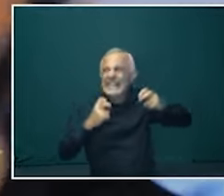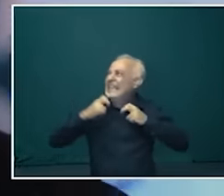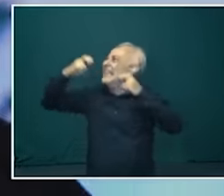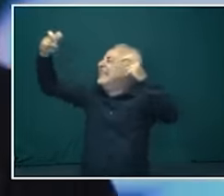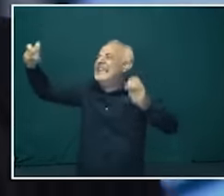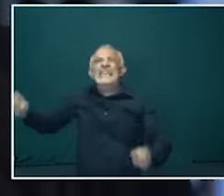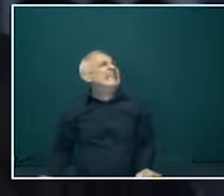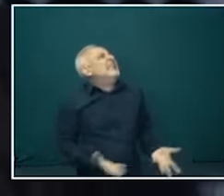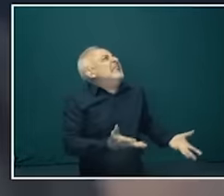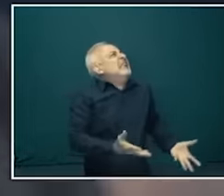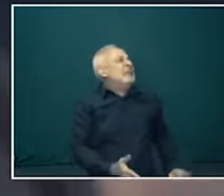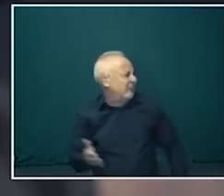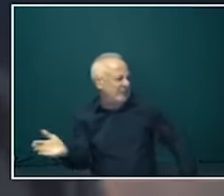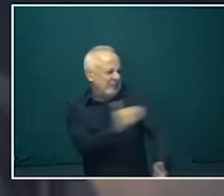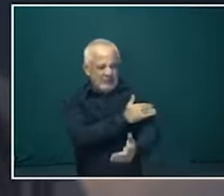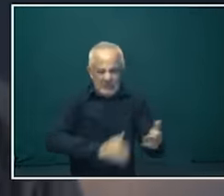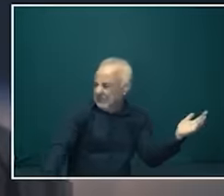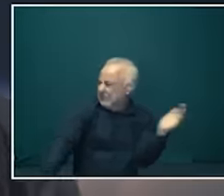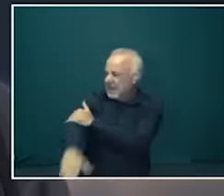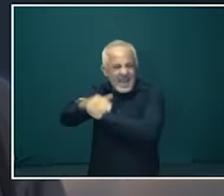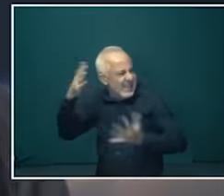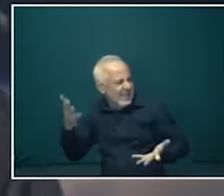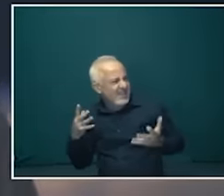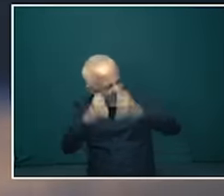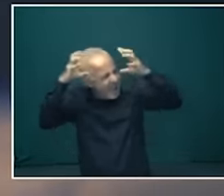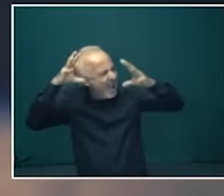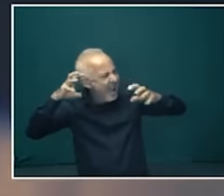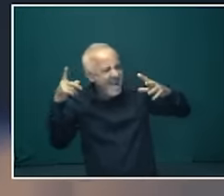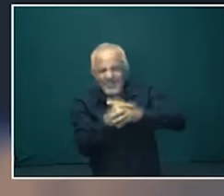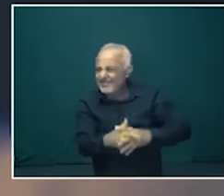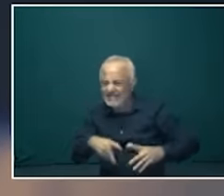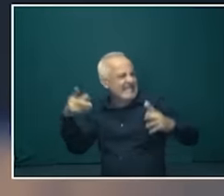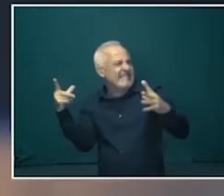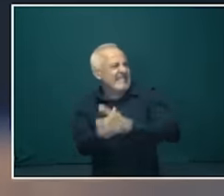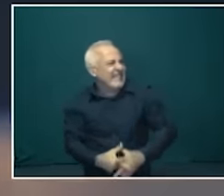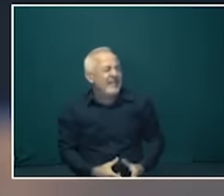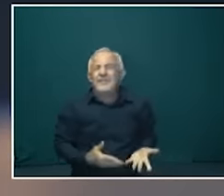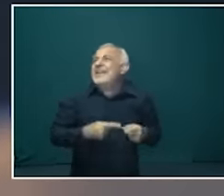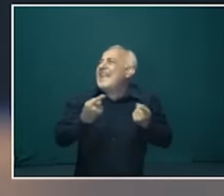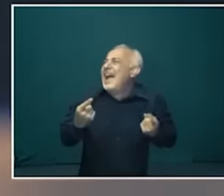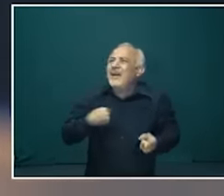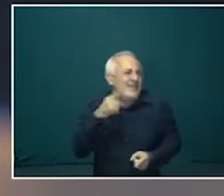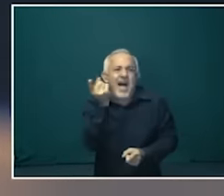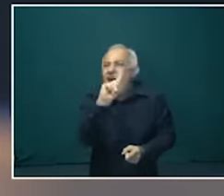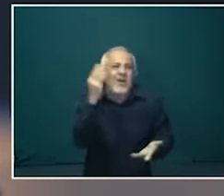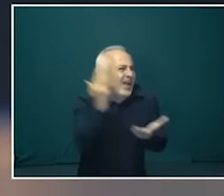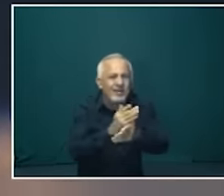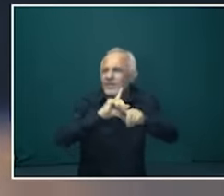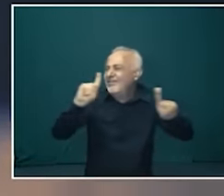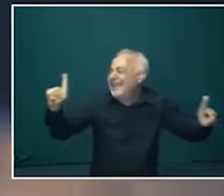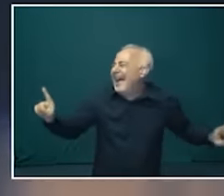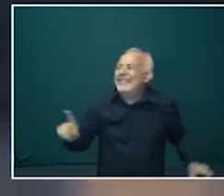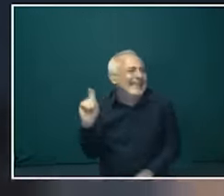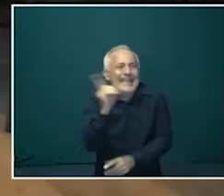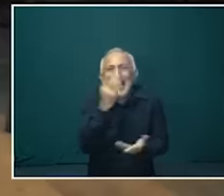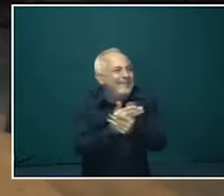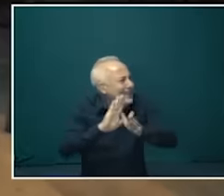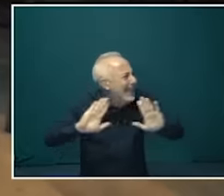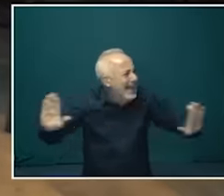alterada, teve tudo que tem em uma discussão. Mas eu não